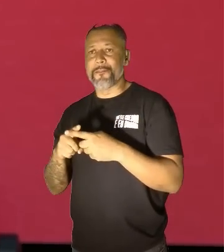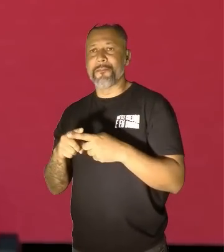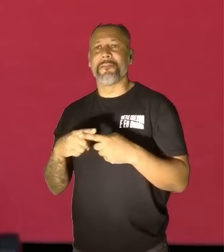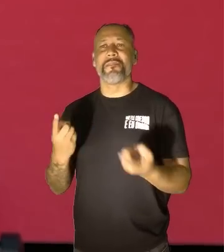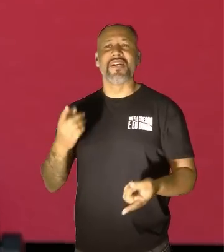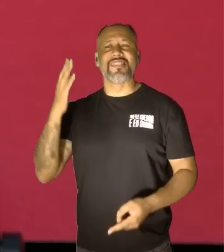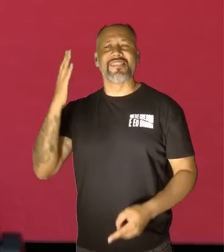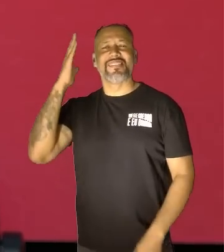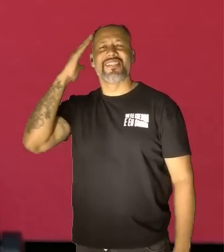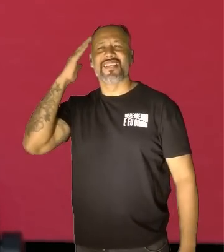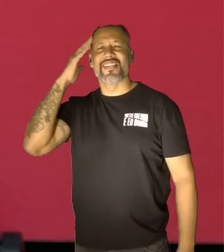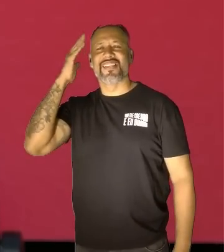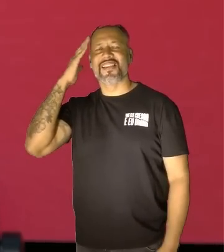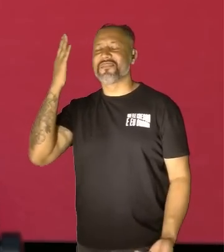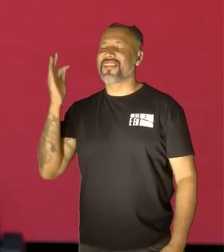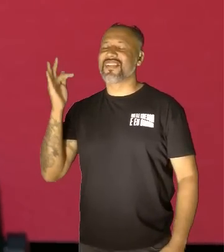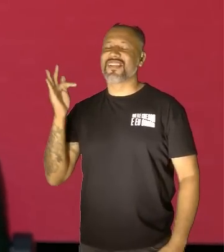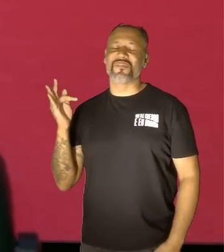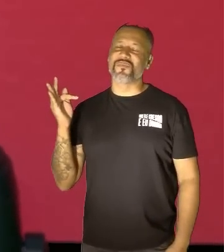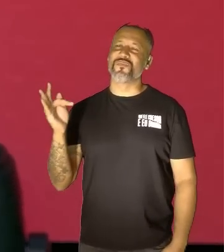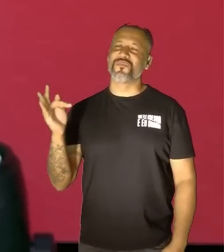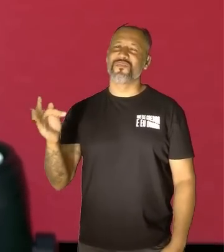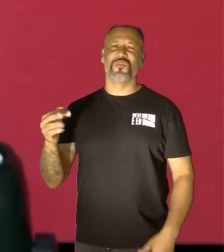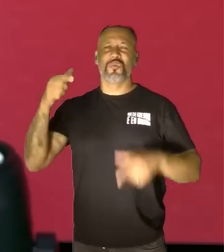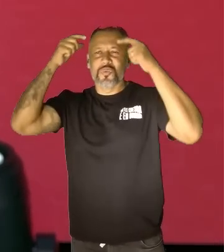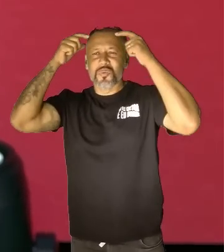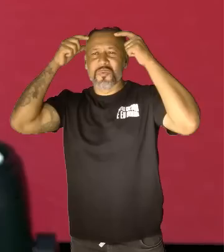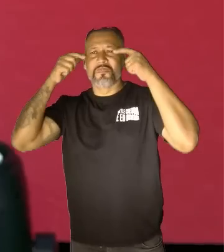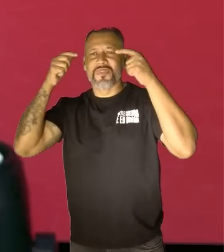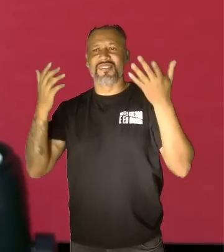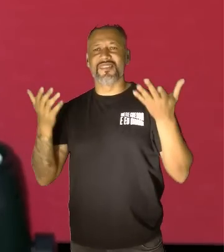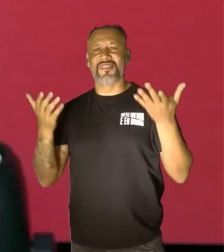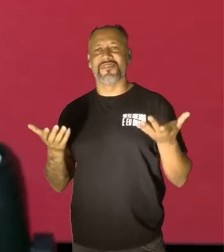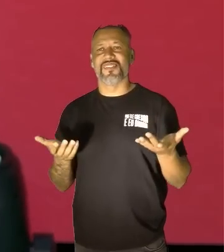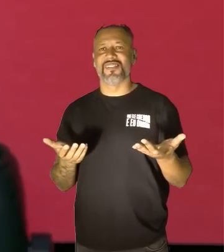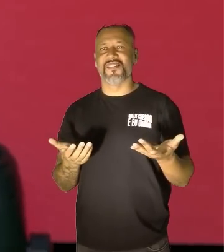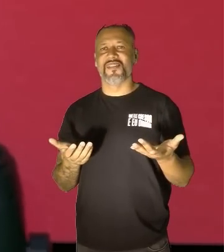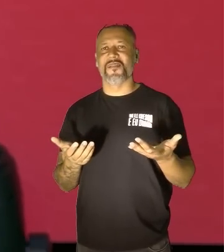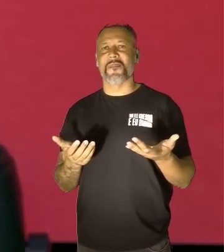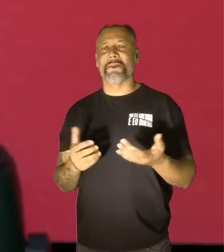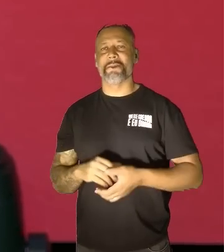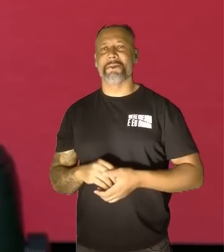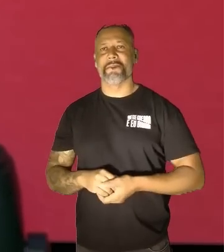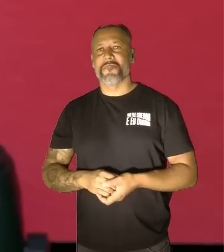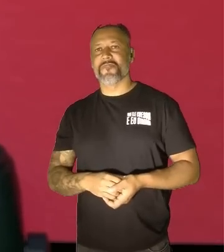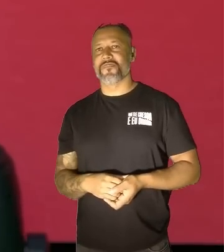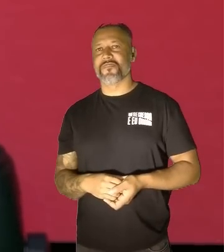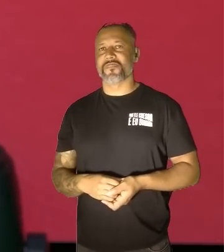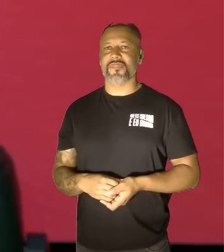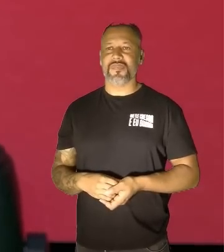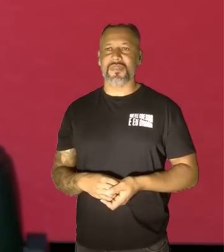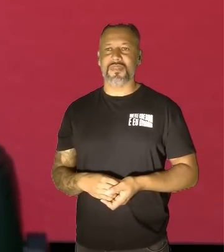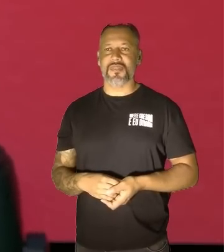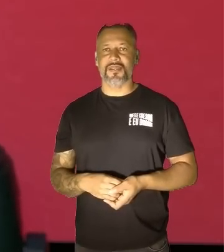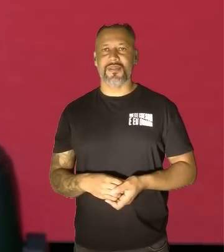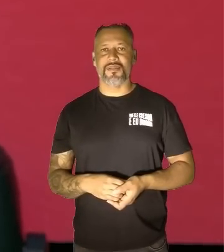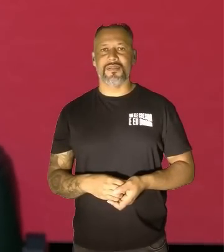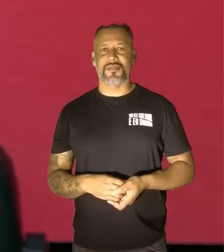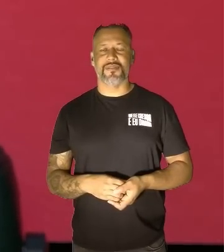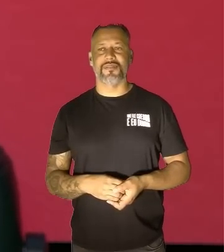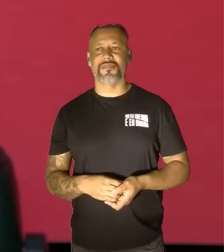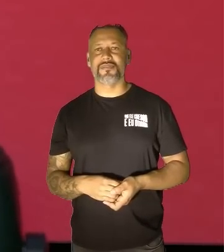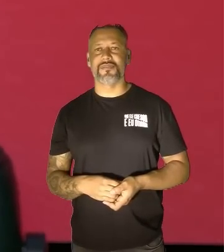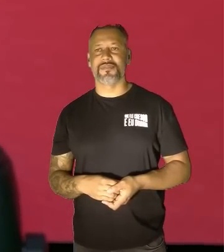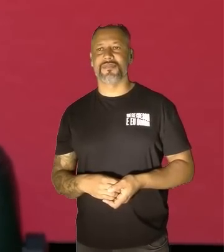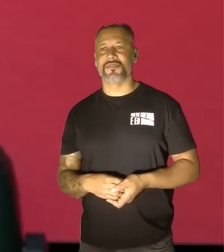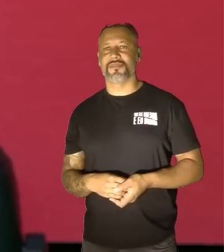depois Deus o faria. Tem horas que nós vamos correr com a túnica de talar no meio das pessoas, com mangas compridas, no meio do